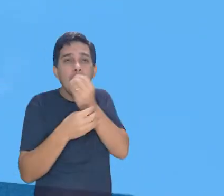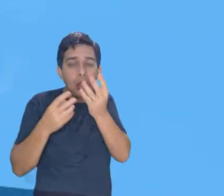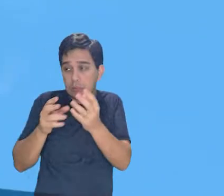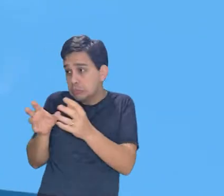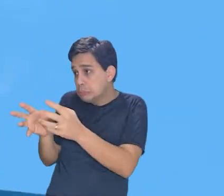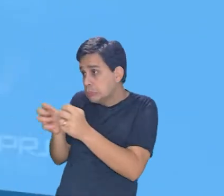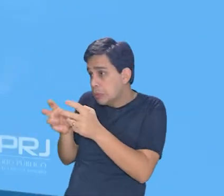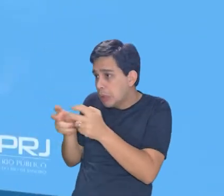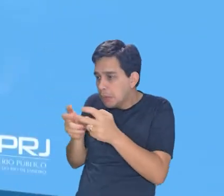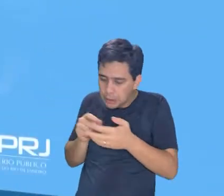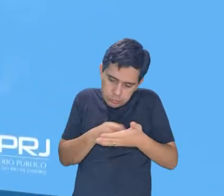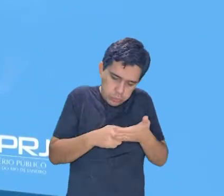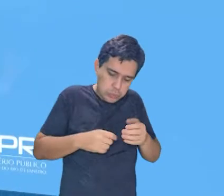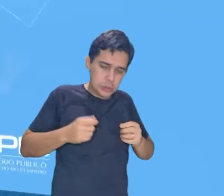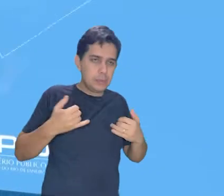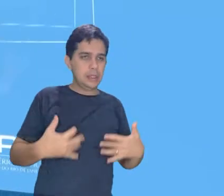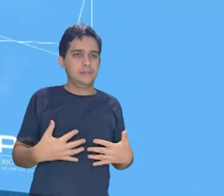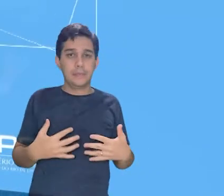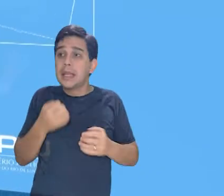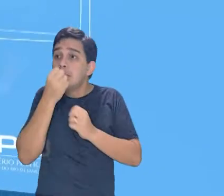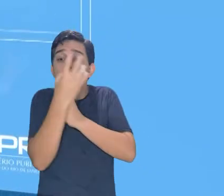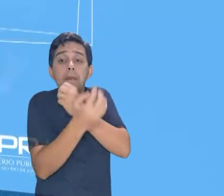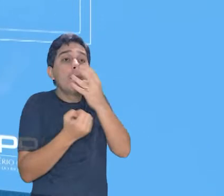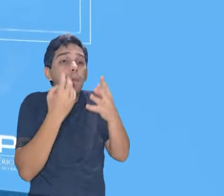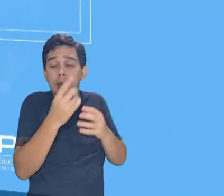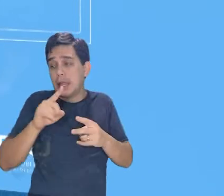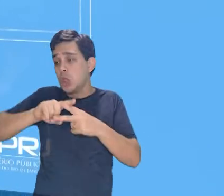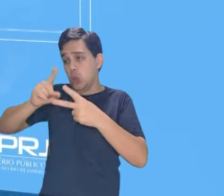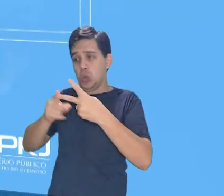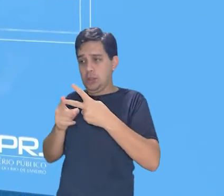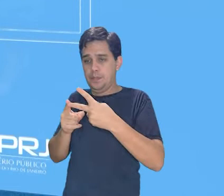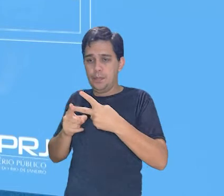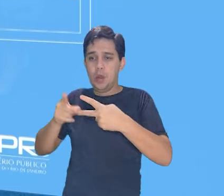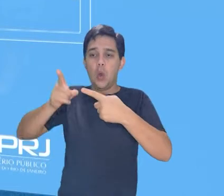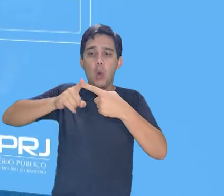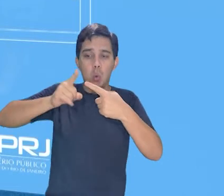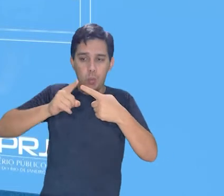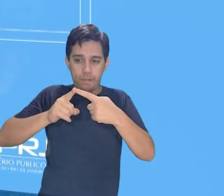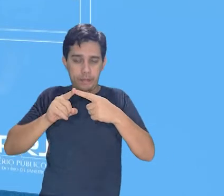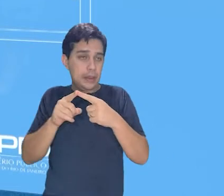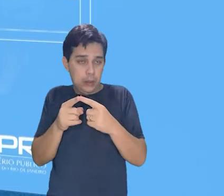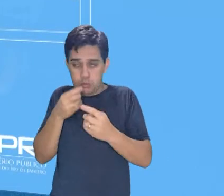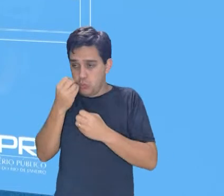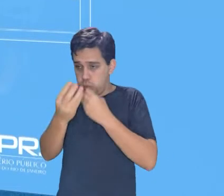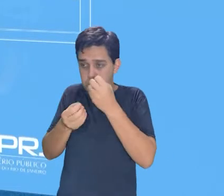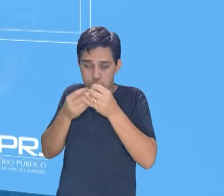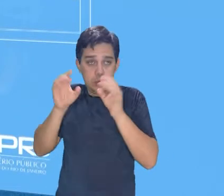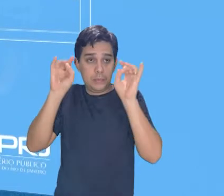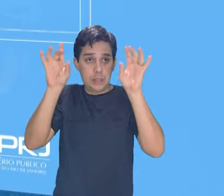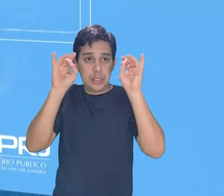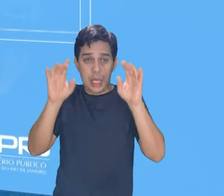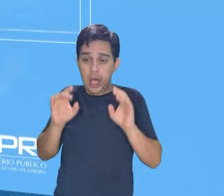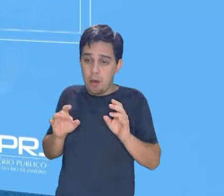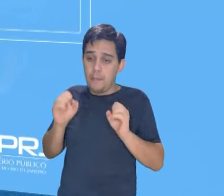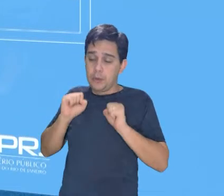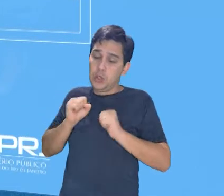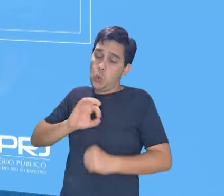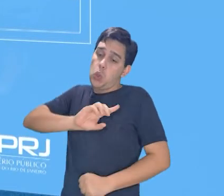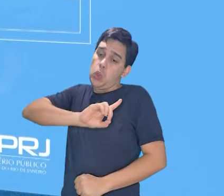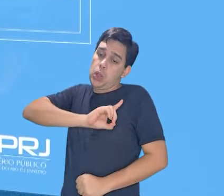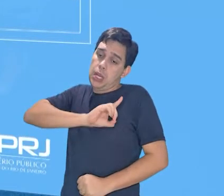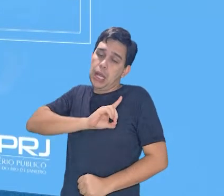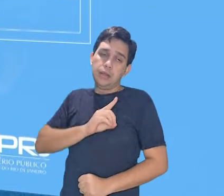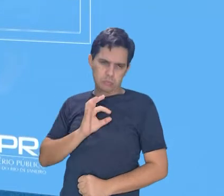lei. Tanto em fase policial, ou seja, o delegado ele pode conduzir o depoimento especial, também gravando essa mídia. Ele vai seguir o